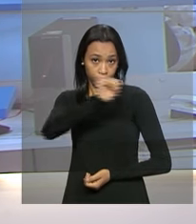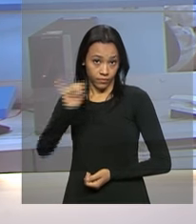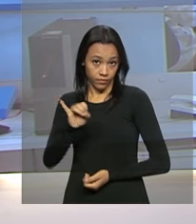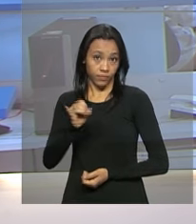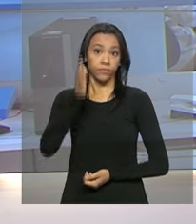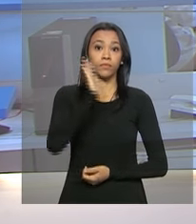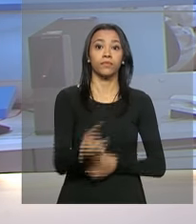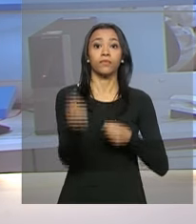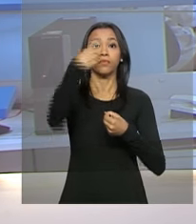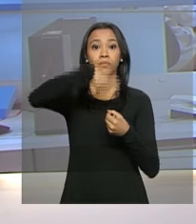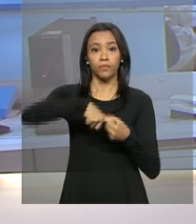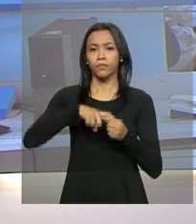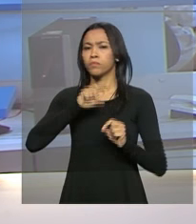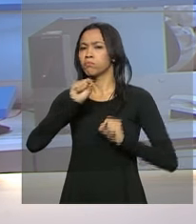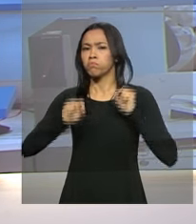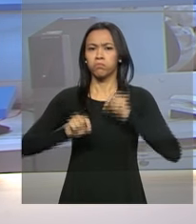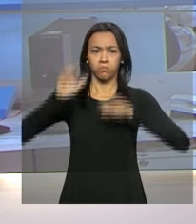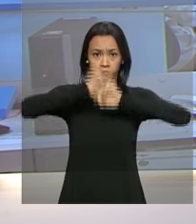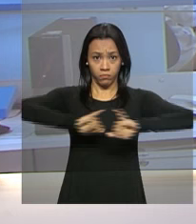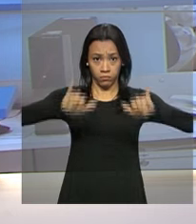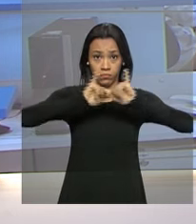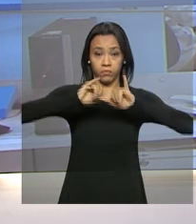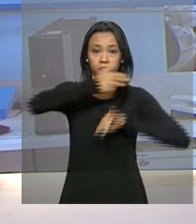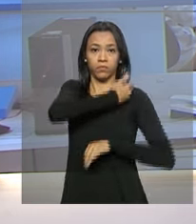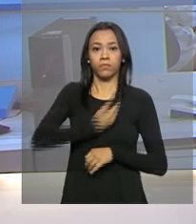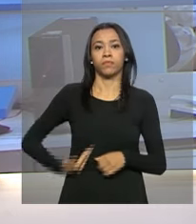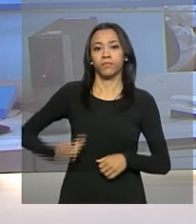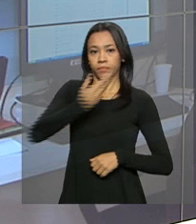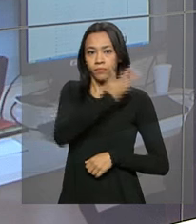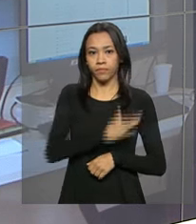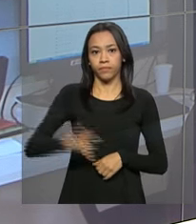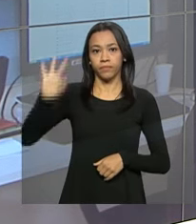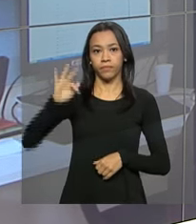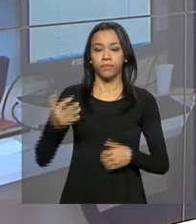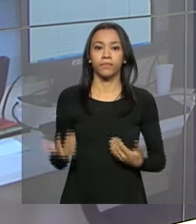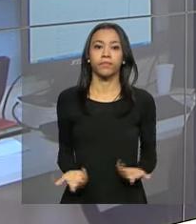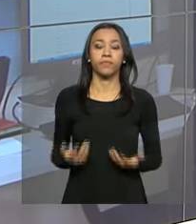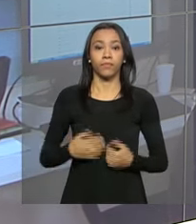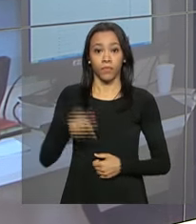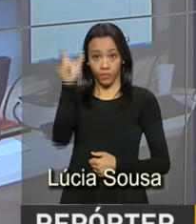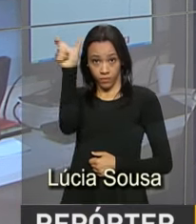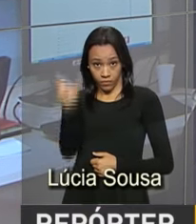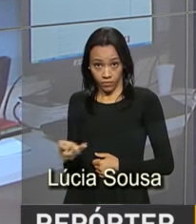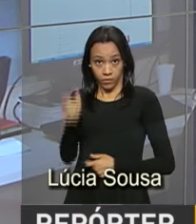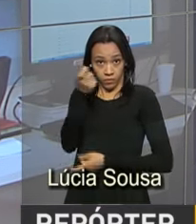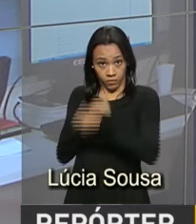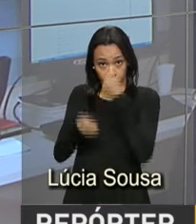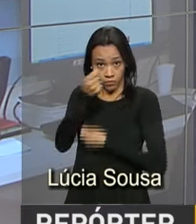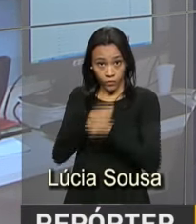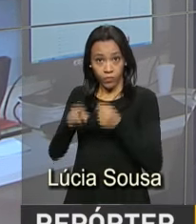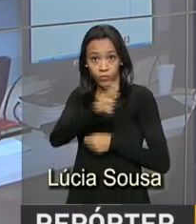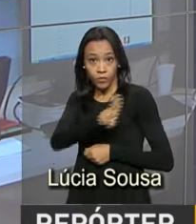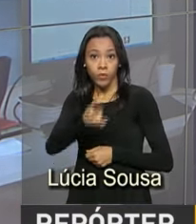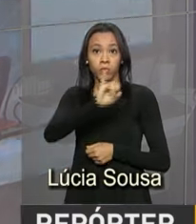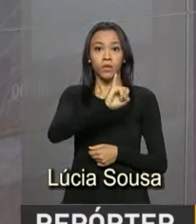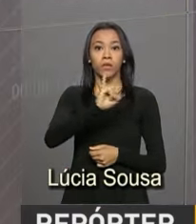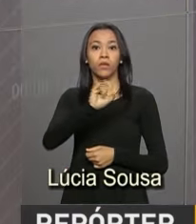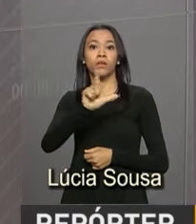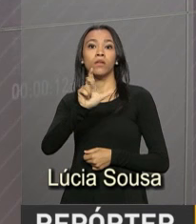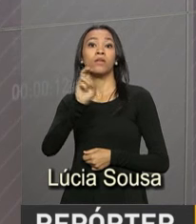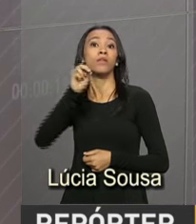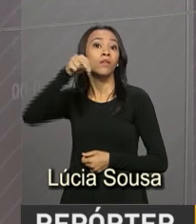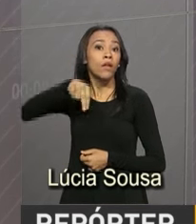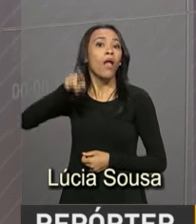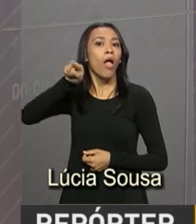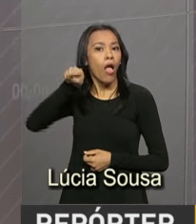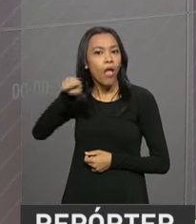o repórter NBR está de volta com as notícias do governo federal. O economista Goldfine foi confirmado